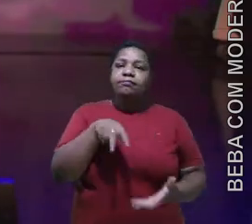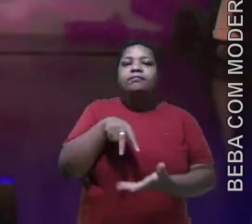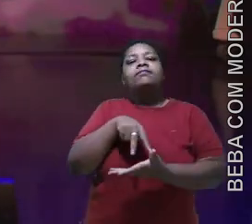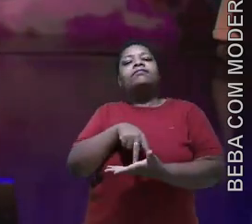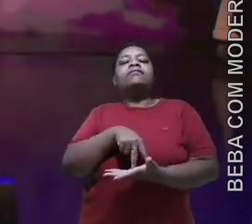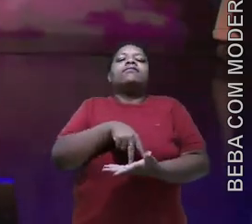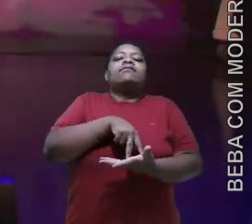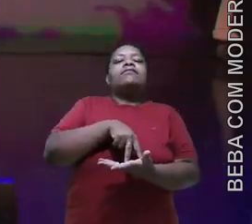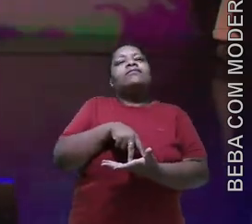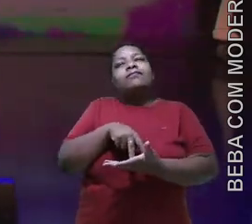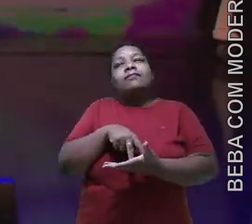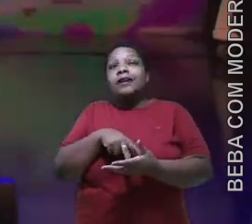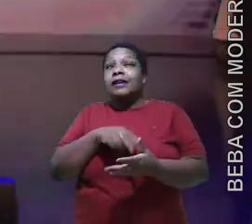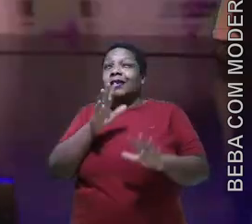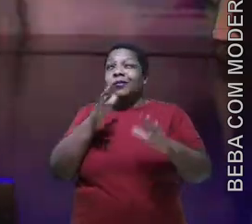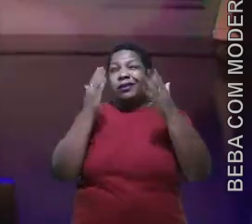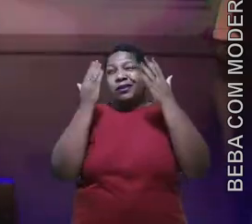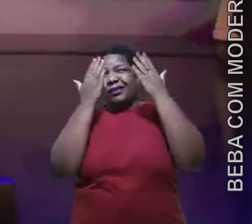cego